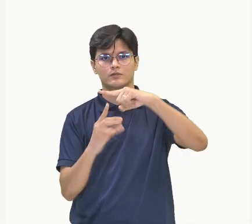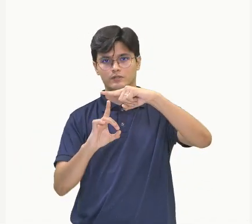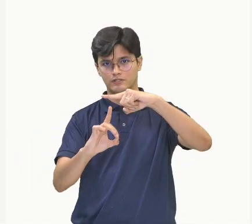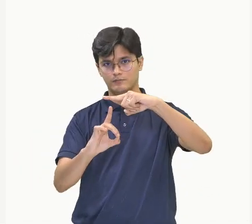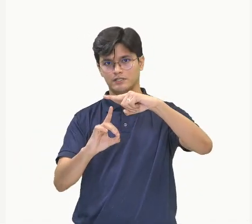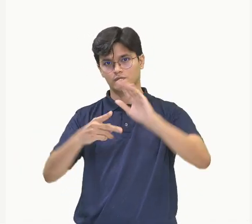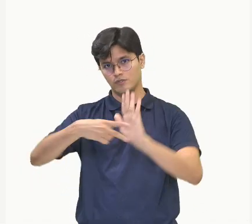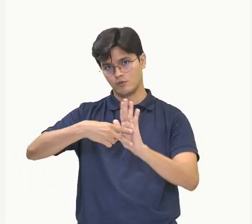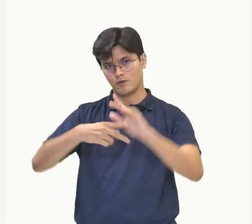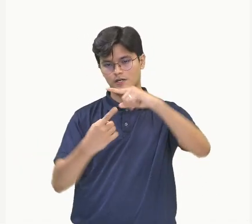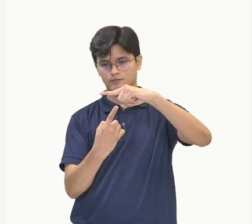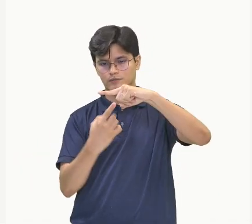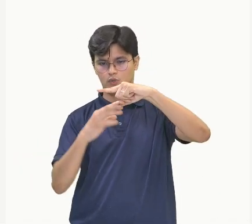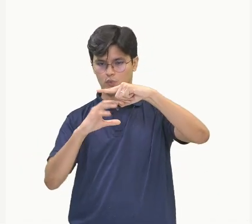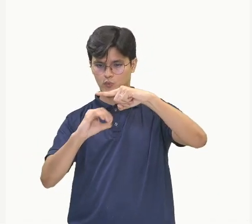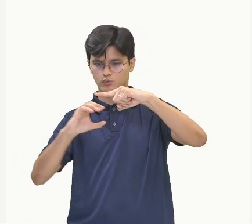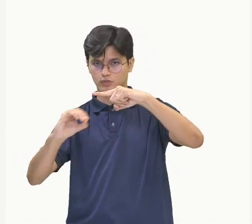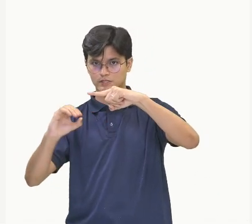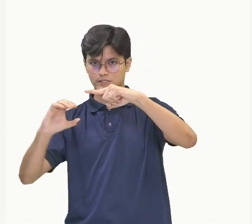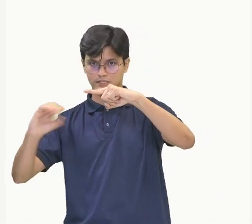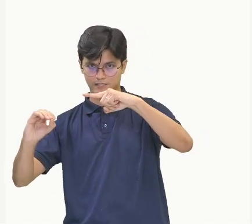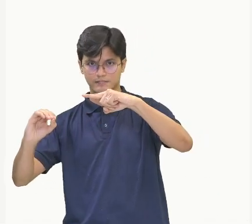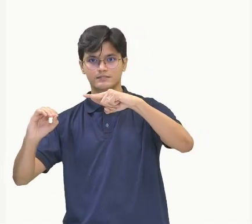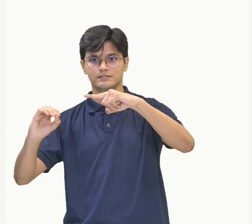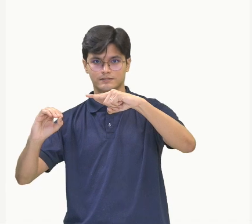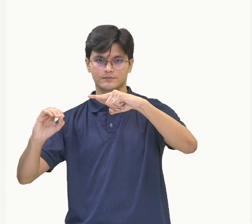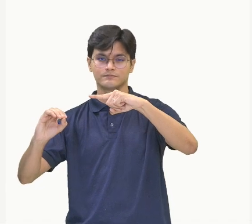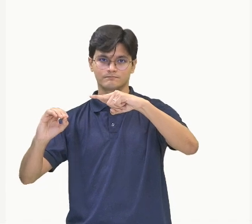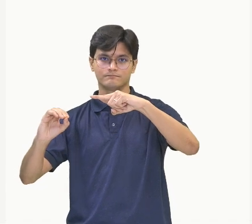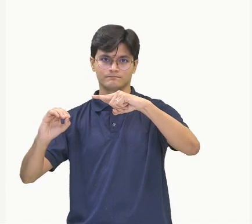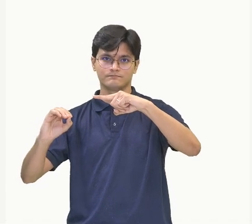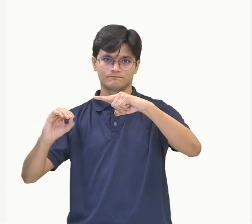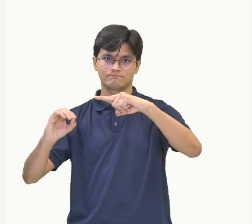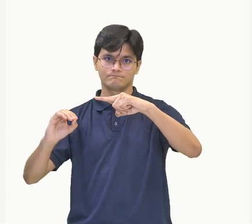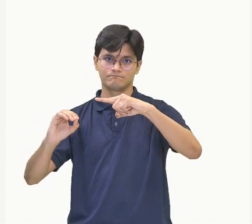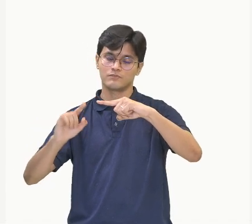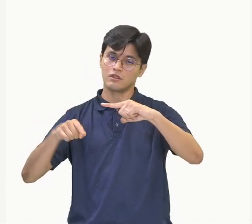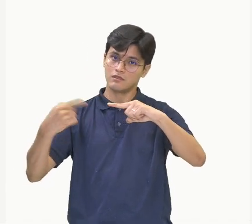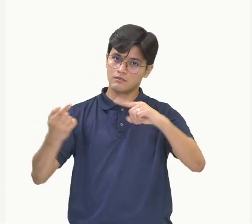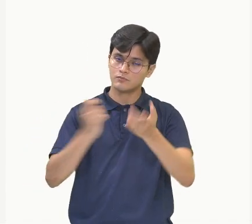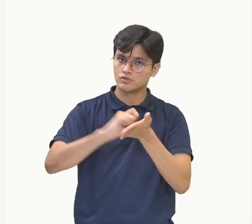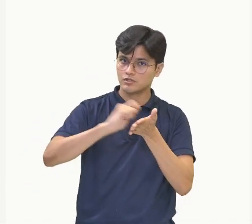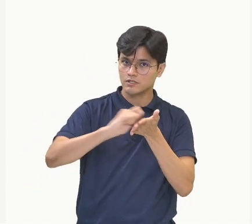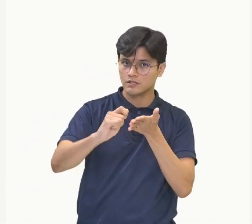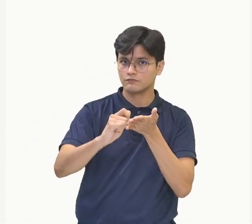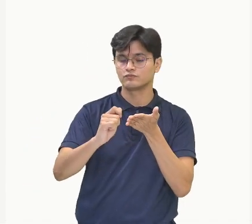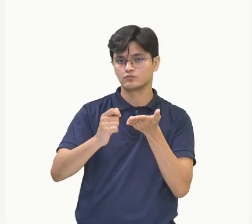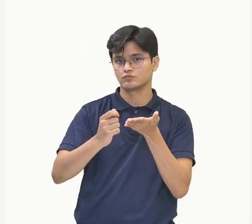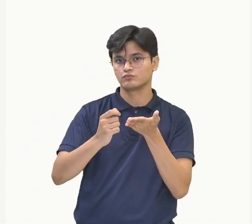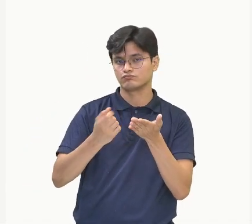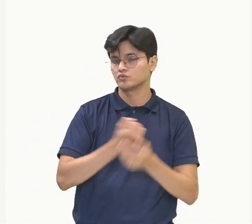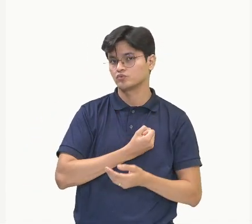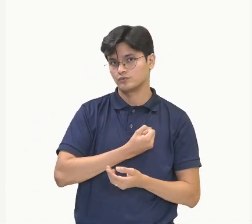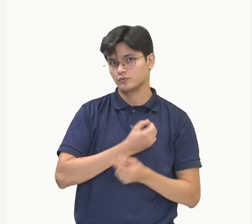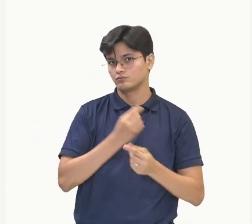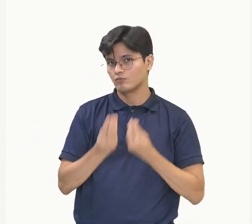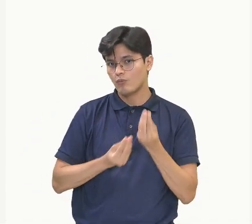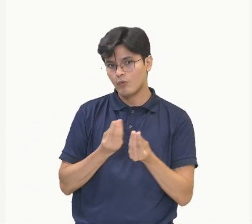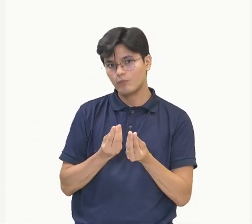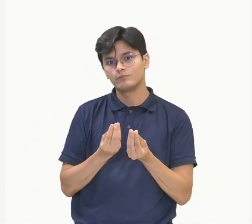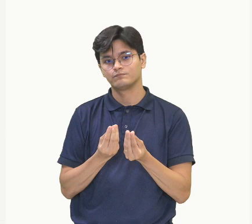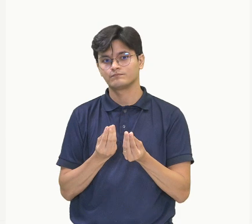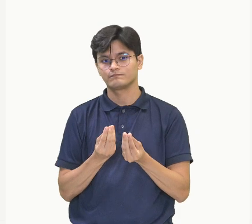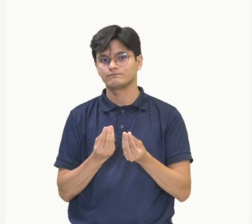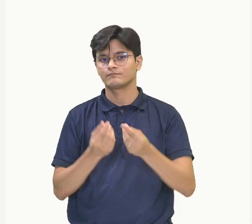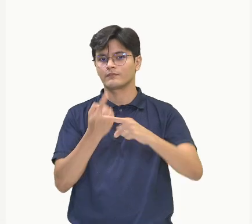3 zeros. Ok. E aí, escrevo o número como se não tivesse a vírgula. Então, vai